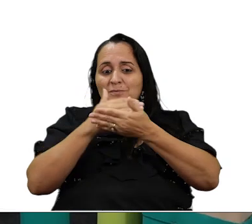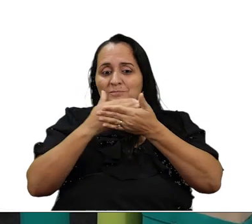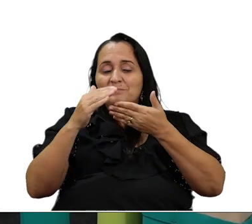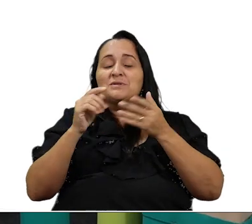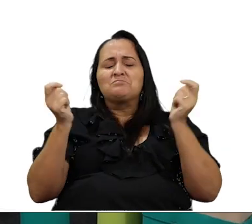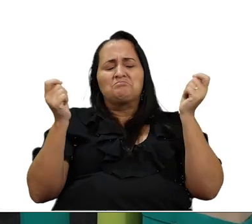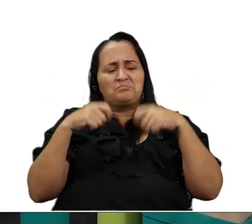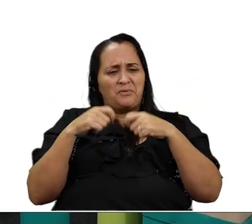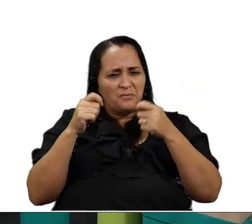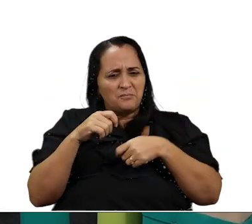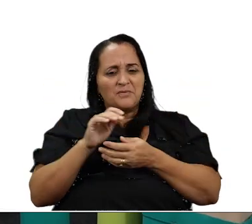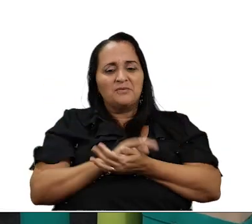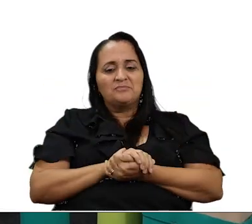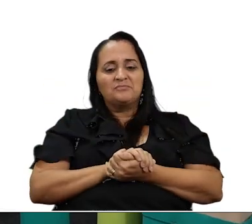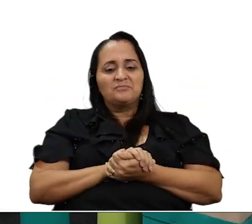leu.